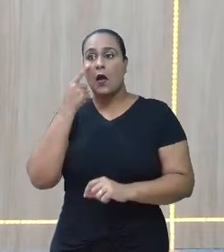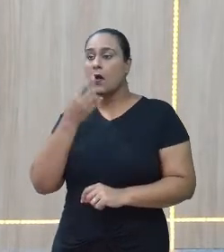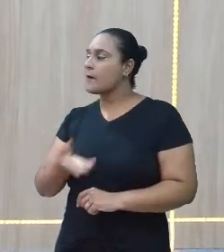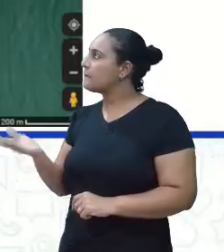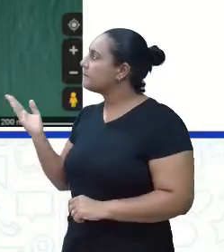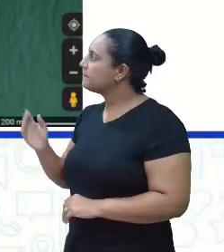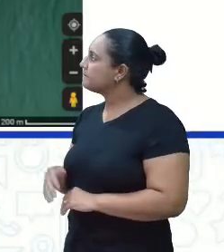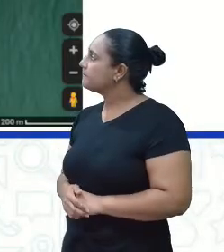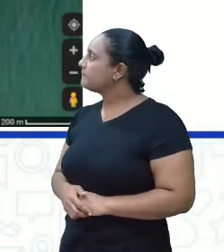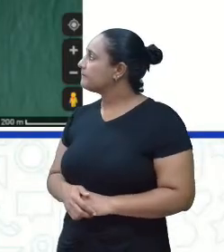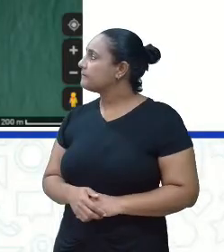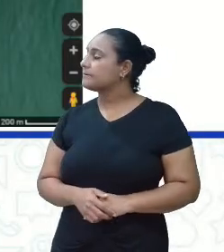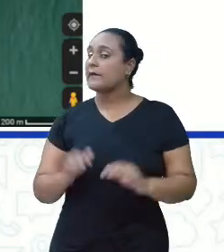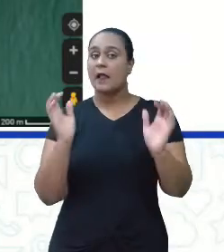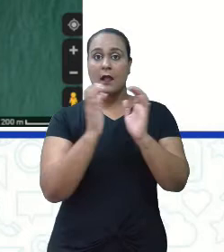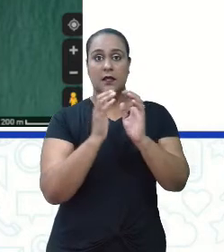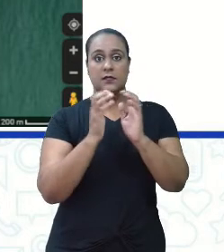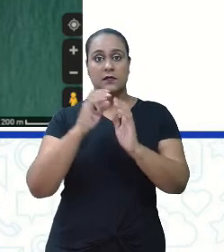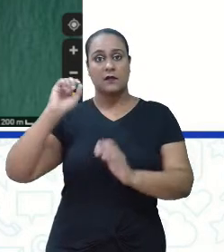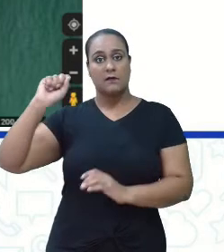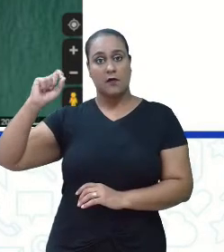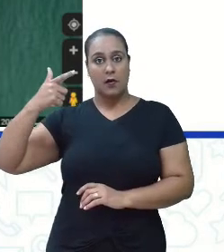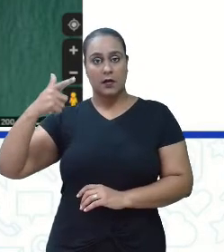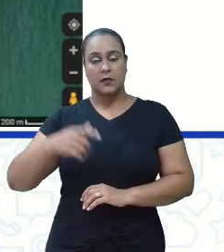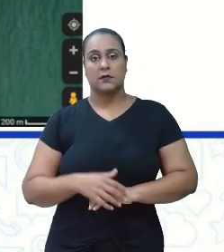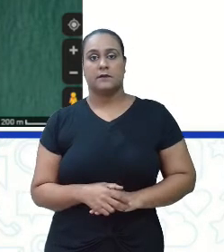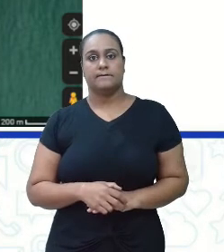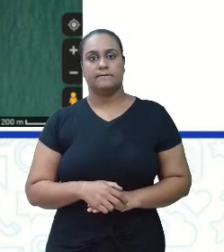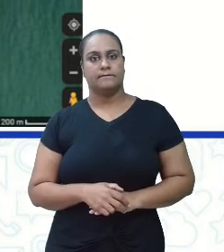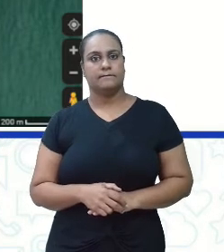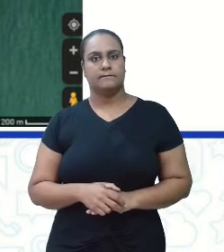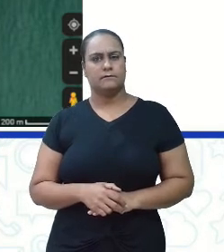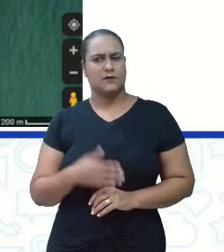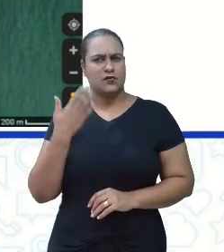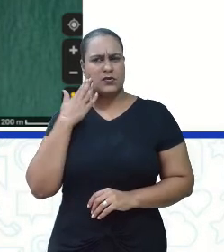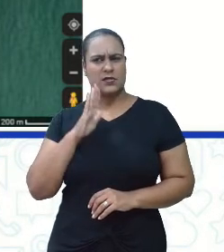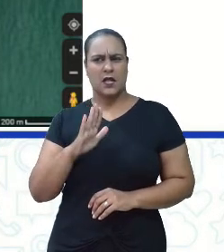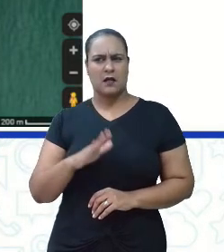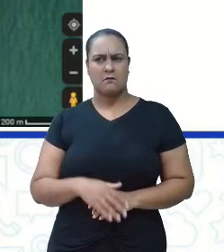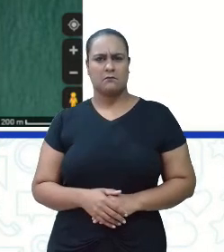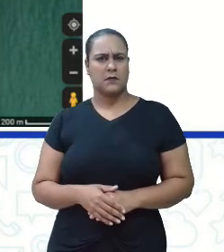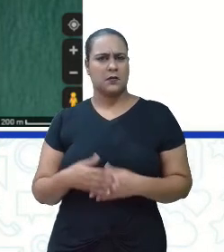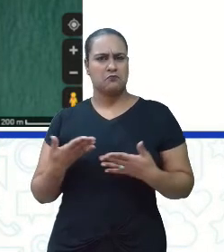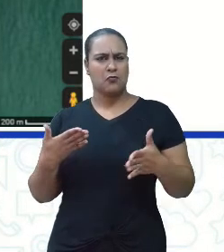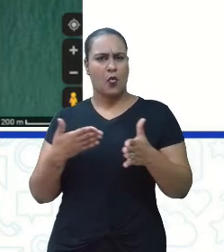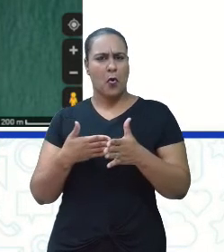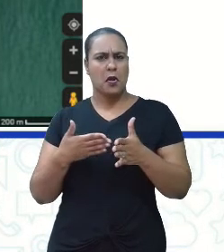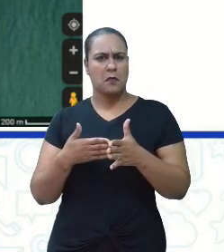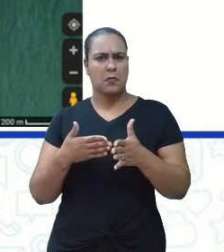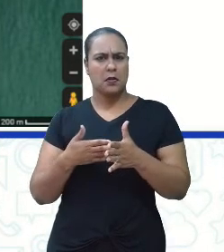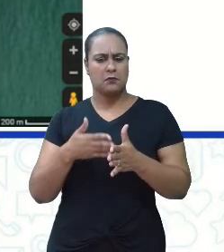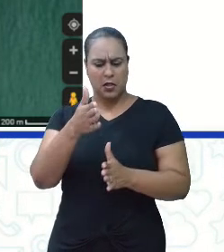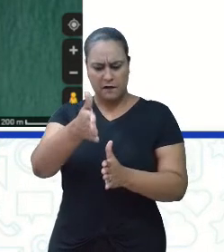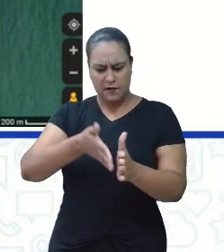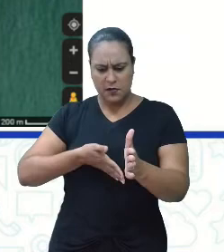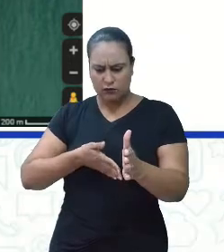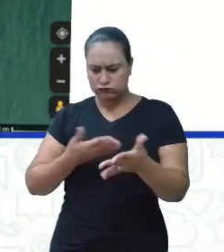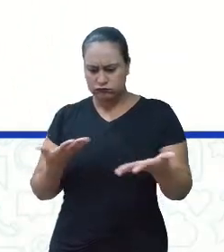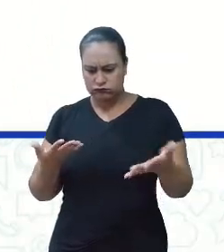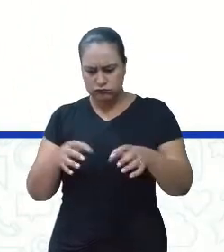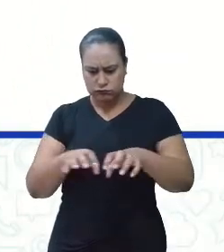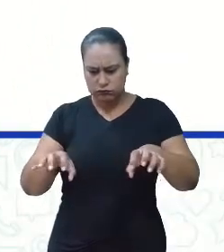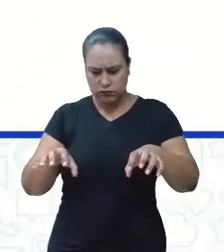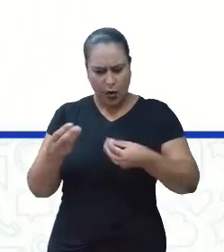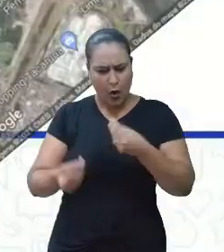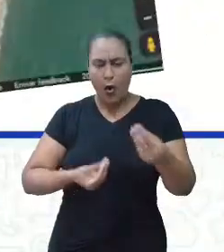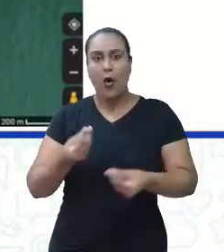ó, Recife e Olinda. Acompanha. Você não sabe muito bem onde é o limite de Recife e Olinda.